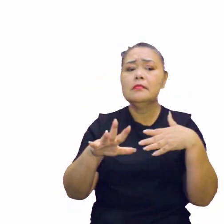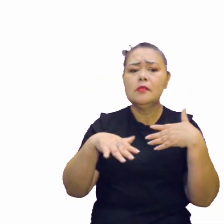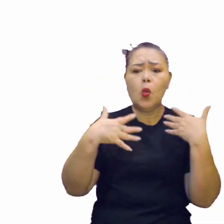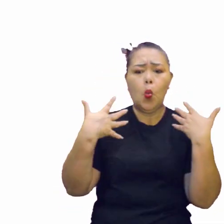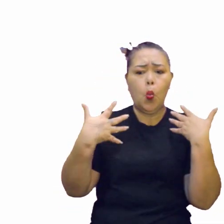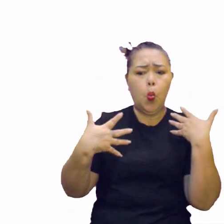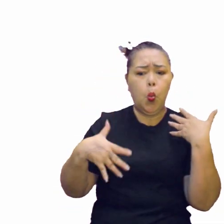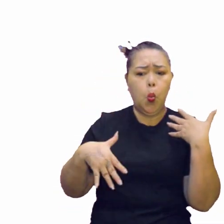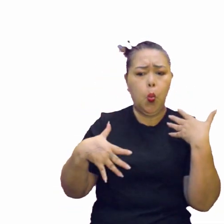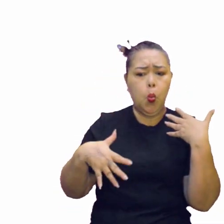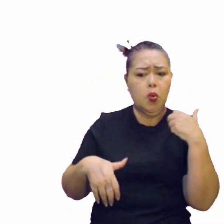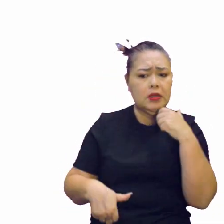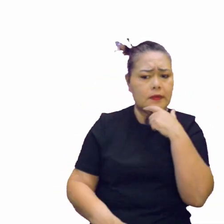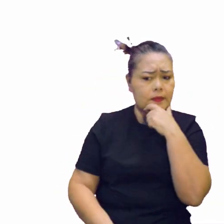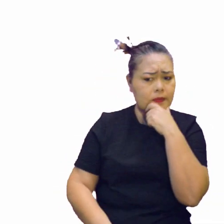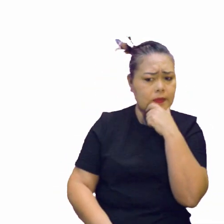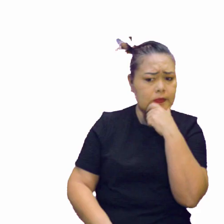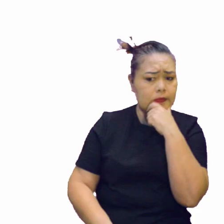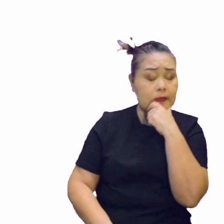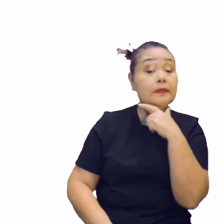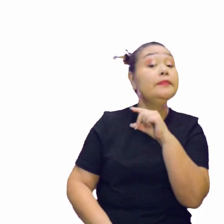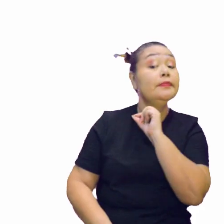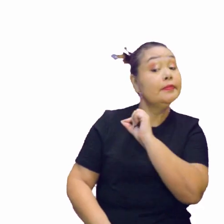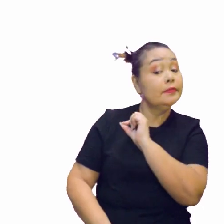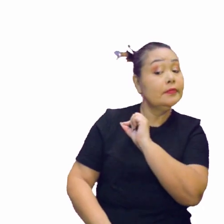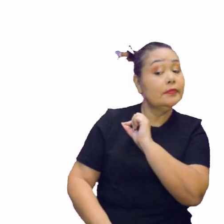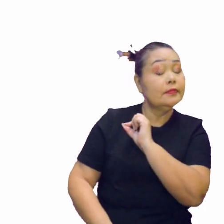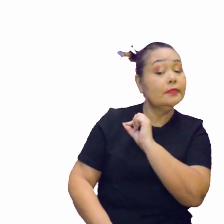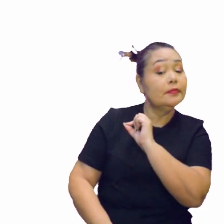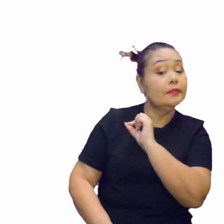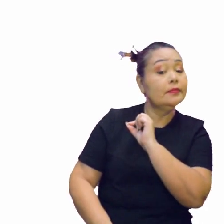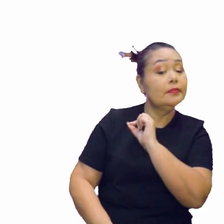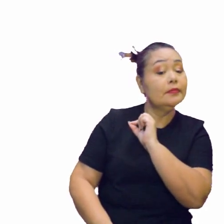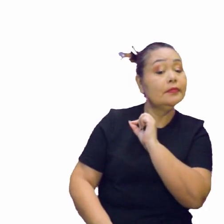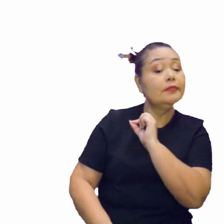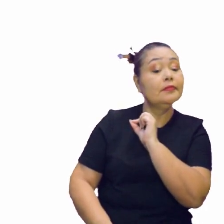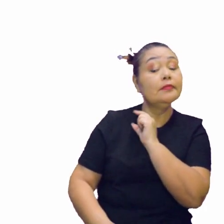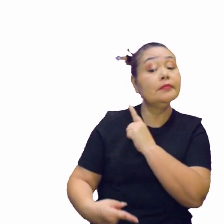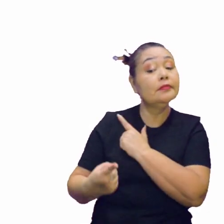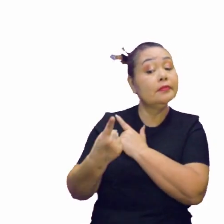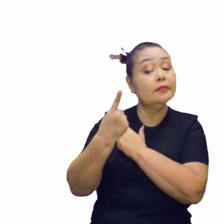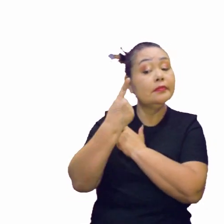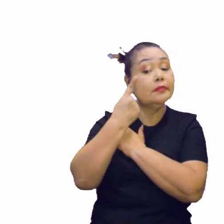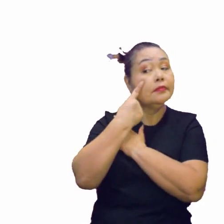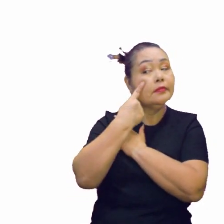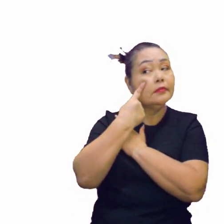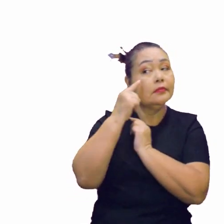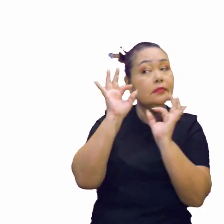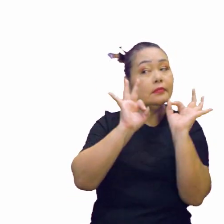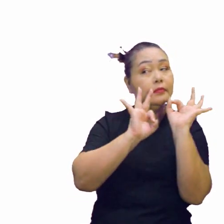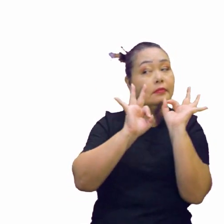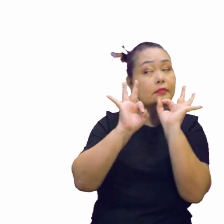Misericórdia! Olha aqui, meus queridos, nós vamos ver quais são as